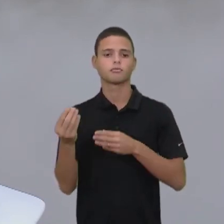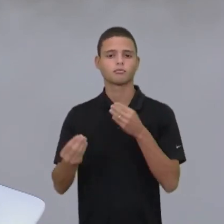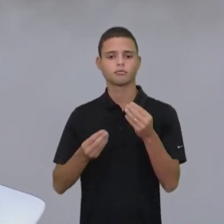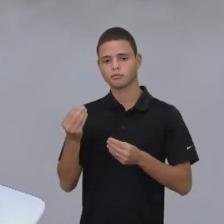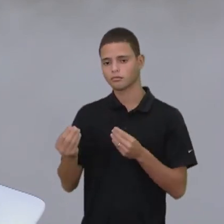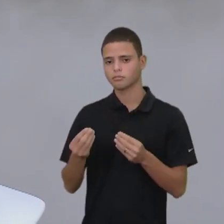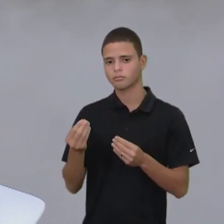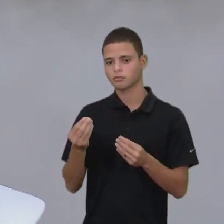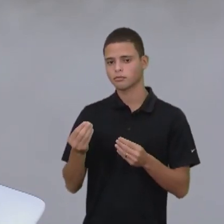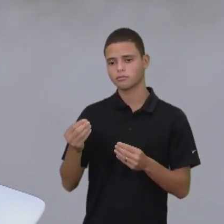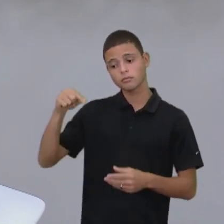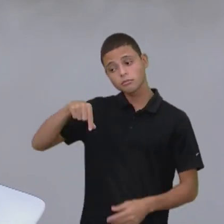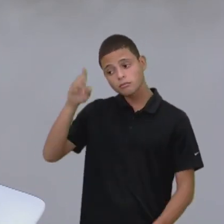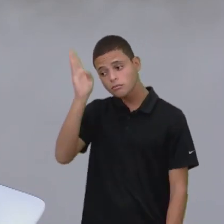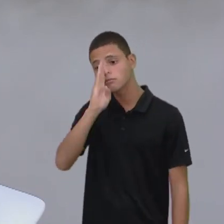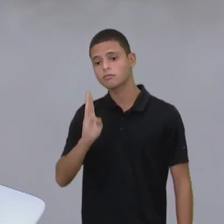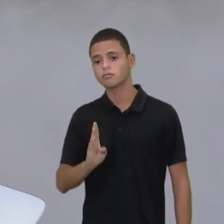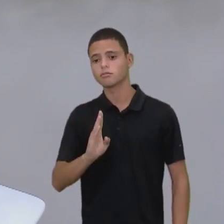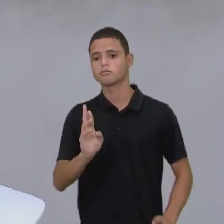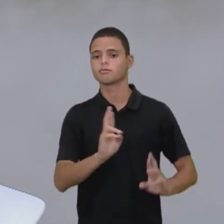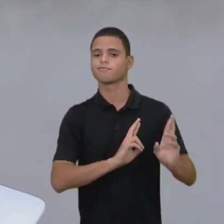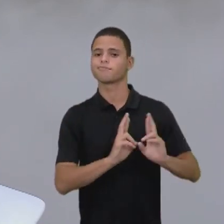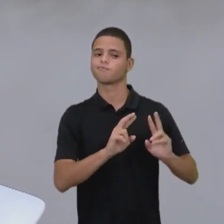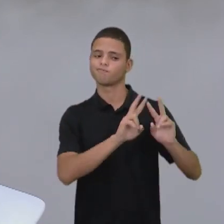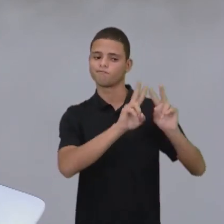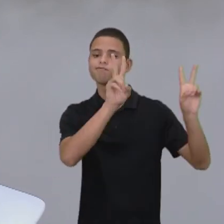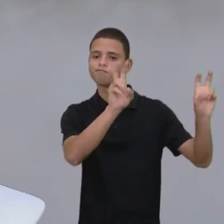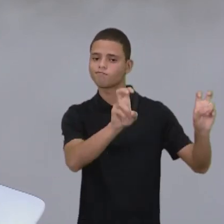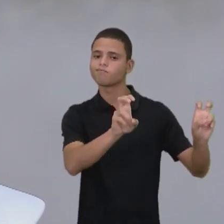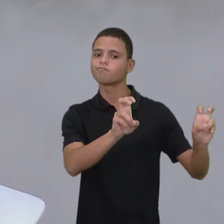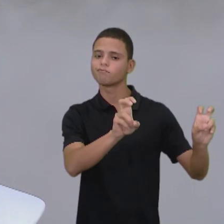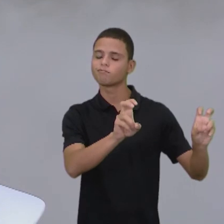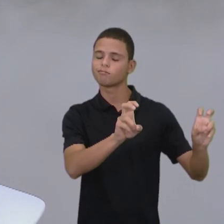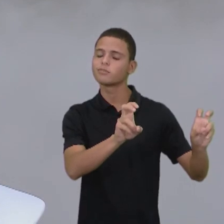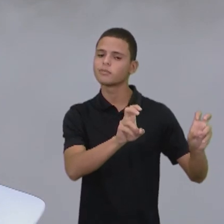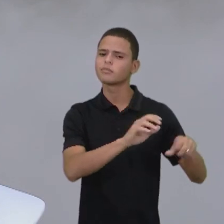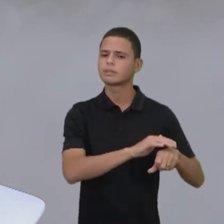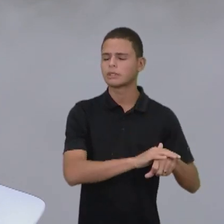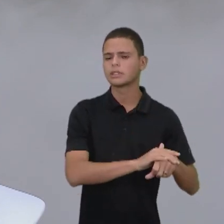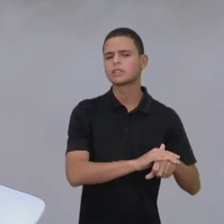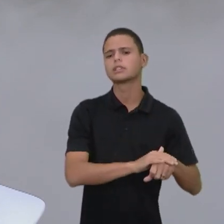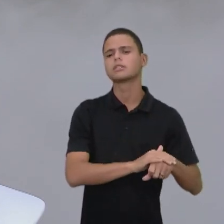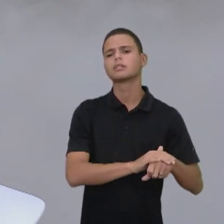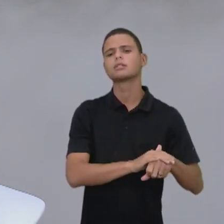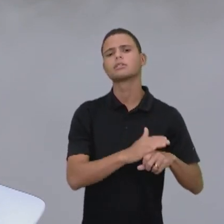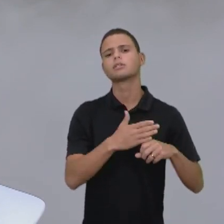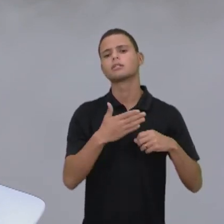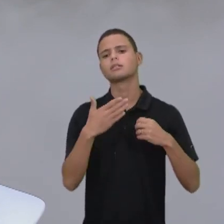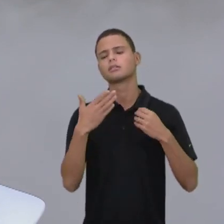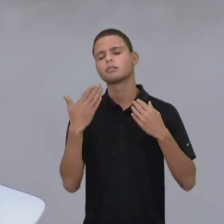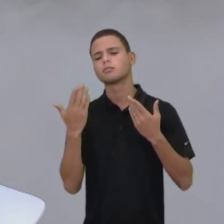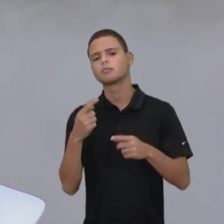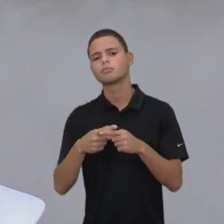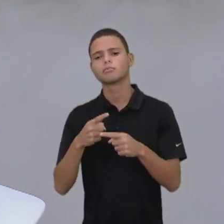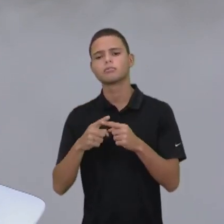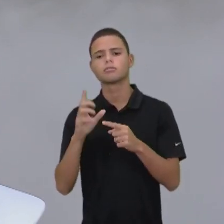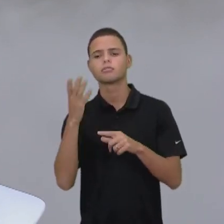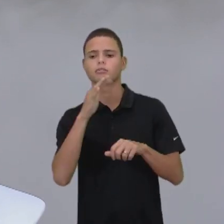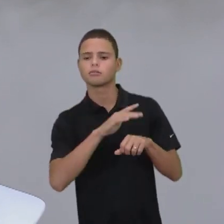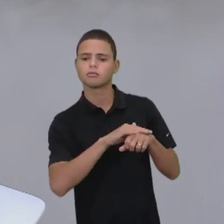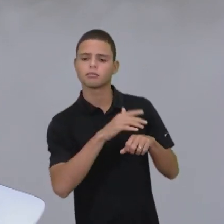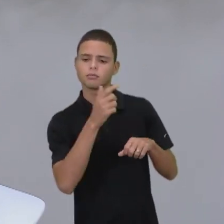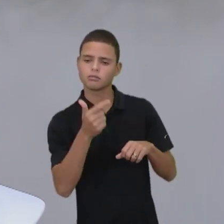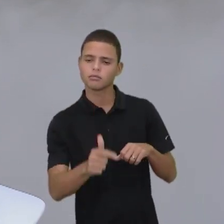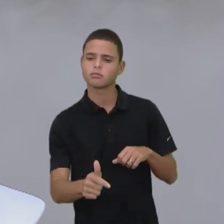o cenário brasileiro em relação a esse tema. Quais são as causas para esse cenário aqui no Brasil,